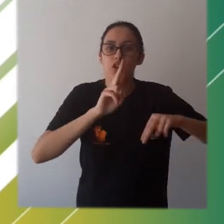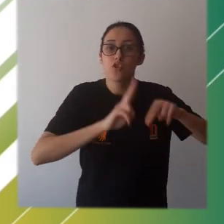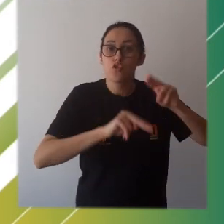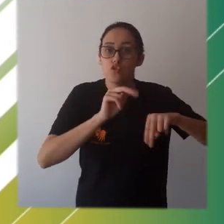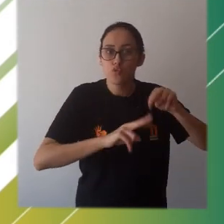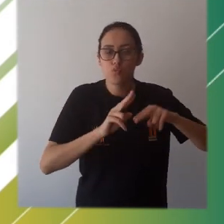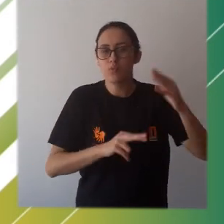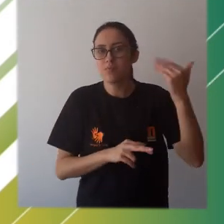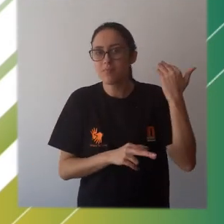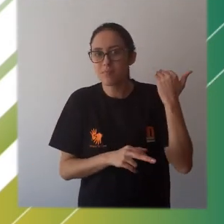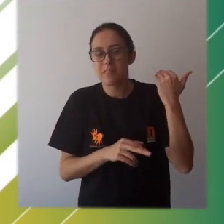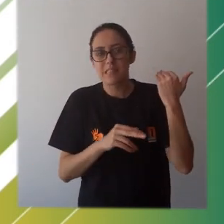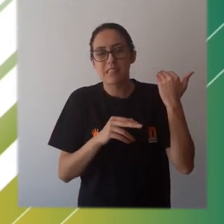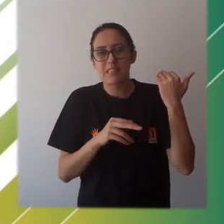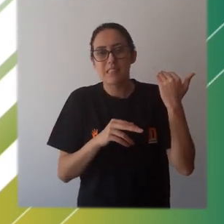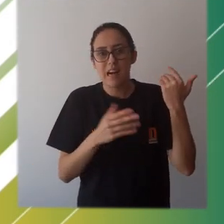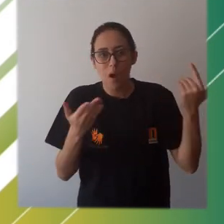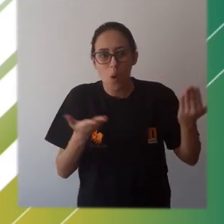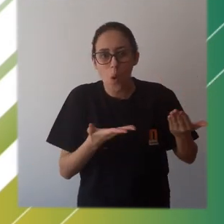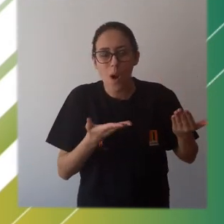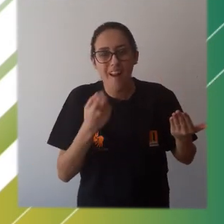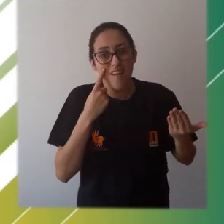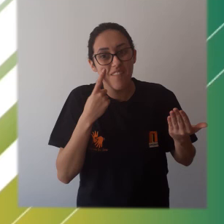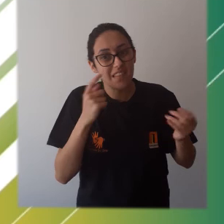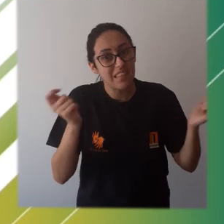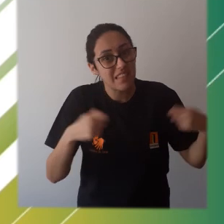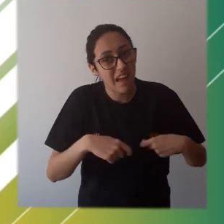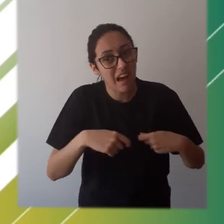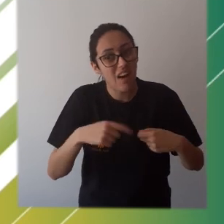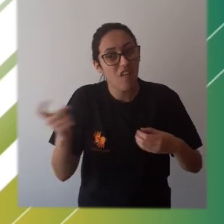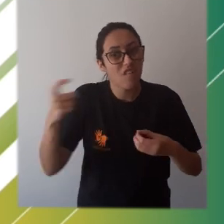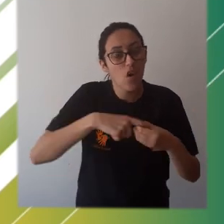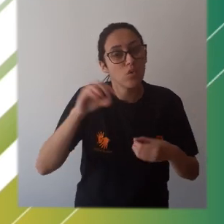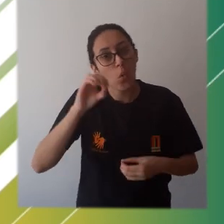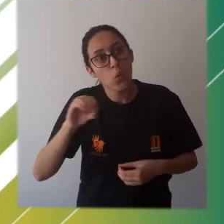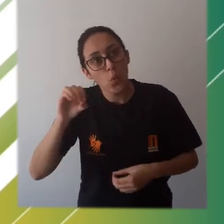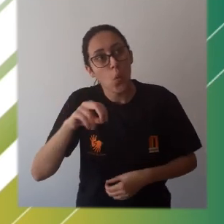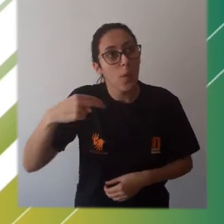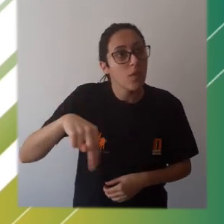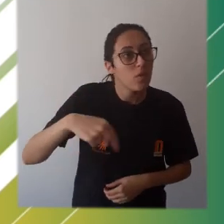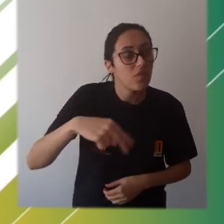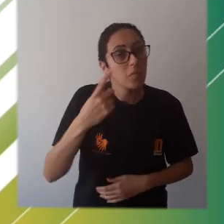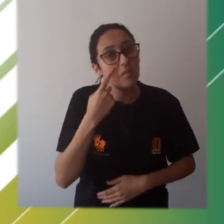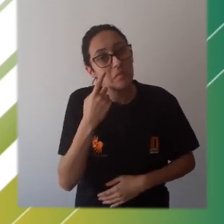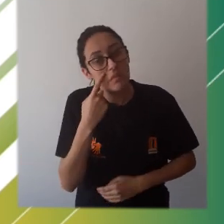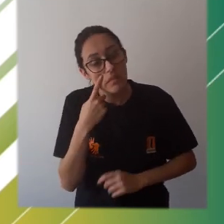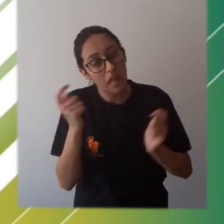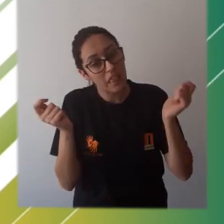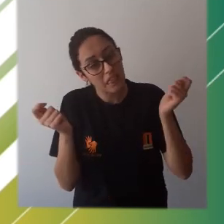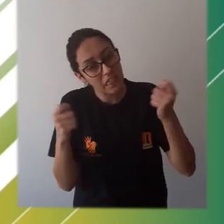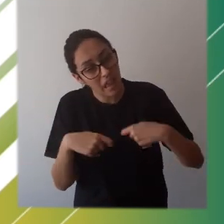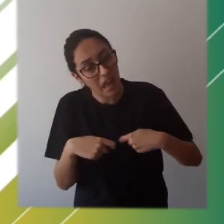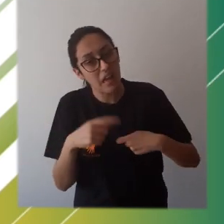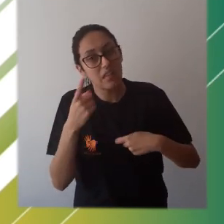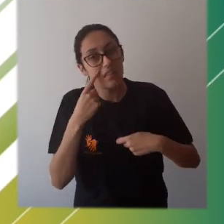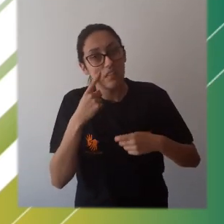em junho, mas estamos com a proposta de realizar ele no final de outubro, início de novembro, onde teremos